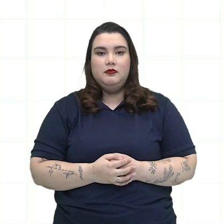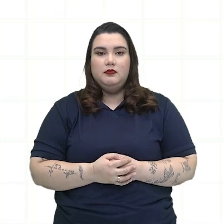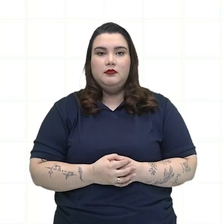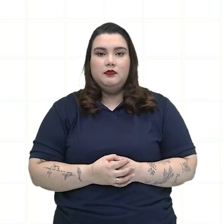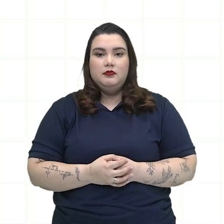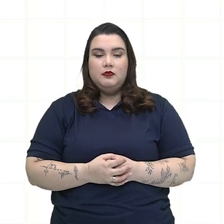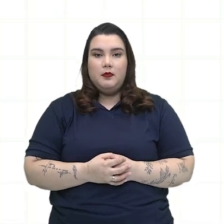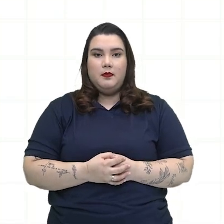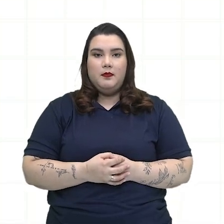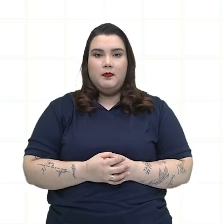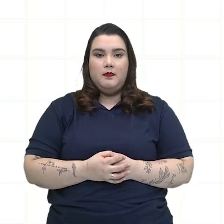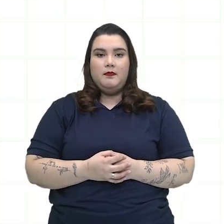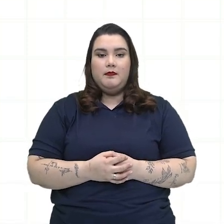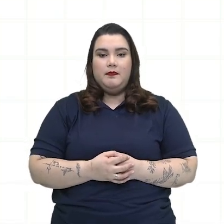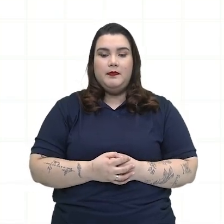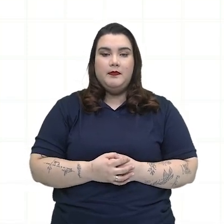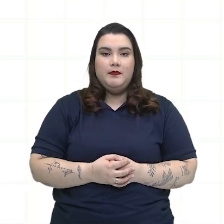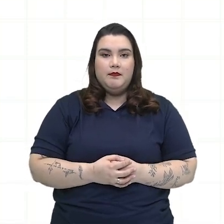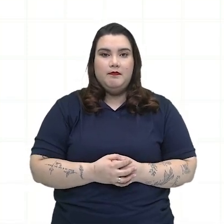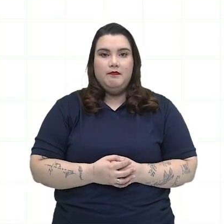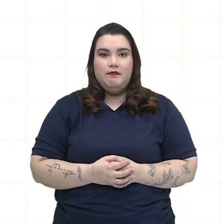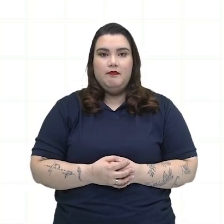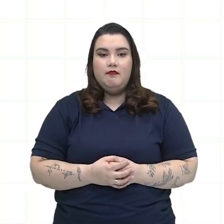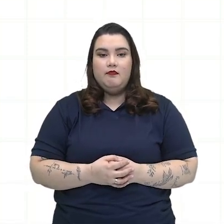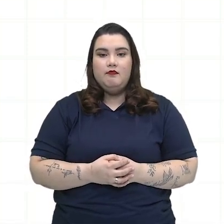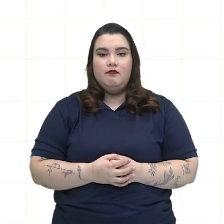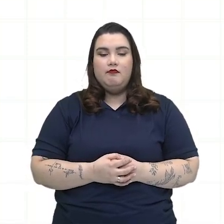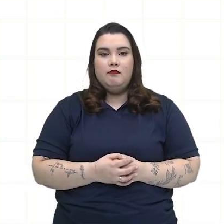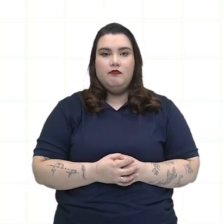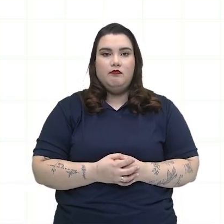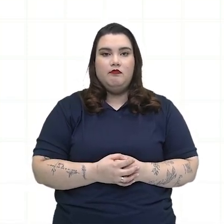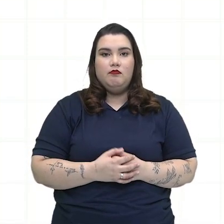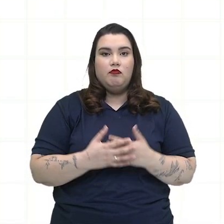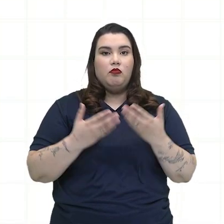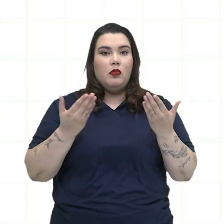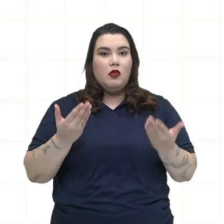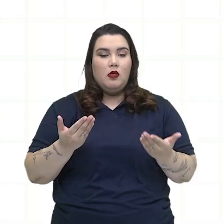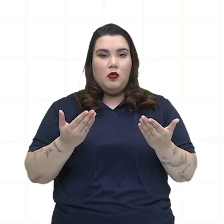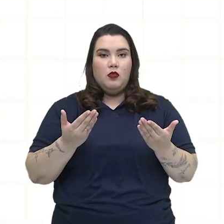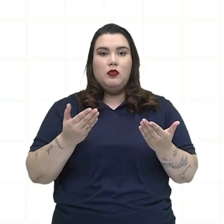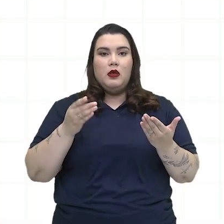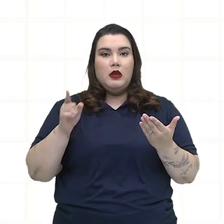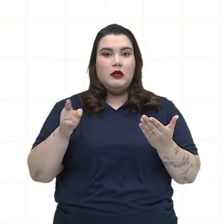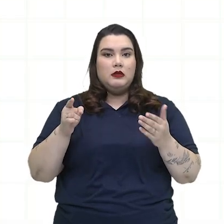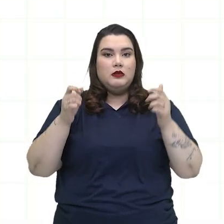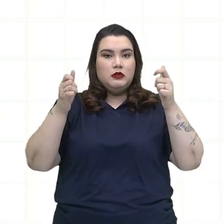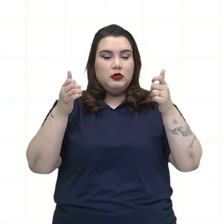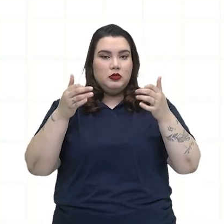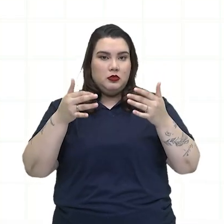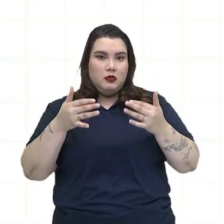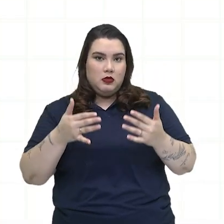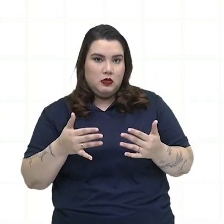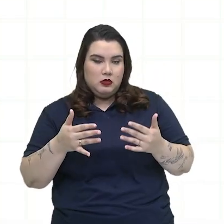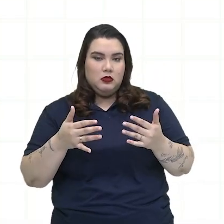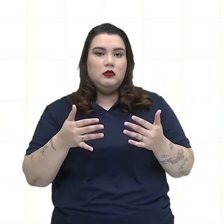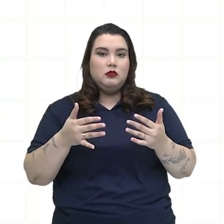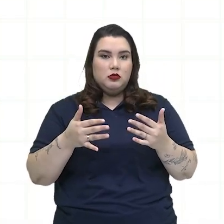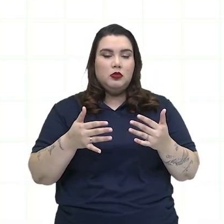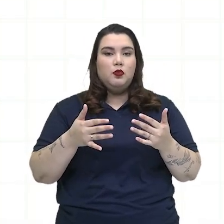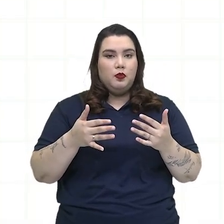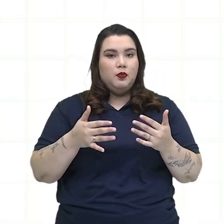nos ossos para o quê? Amortecer e evitar o